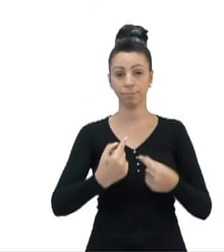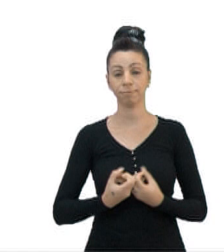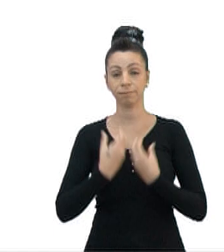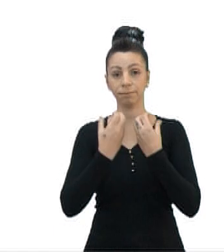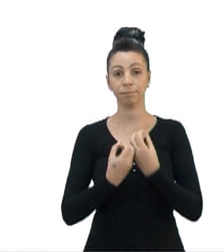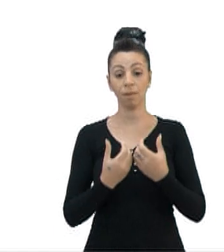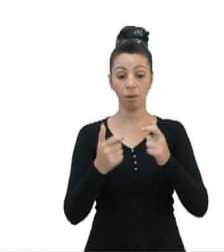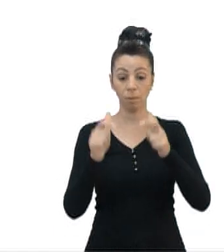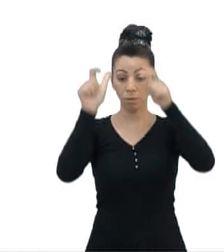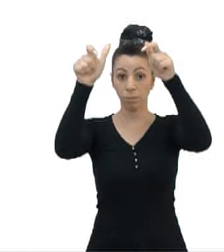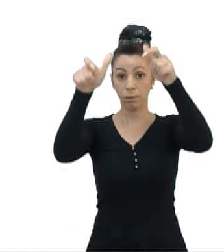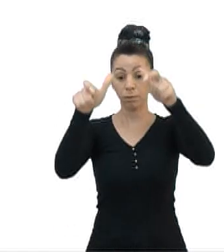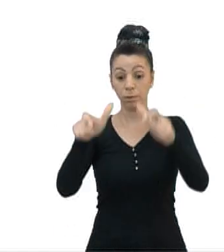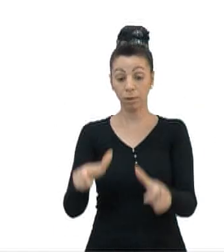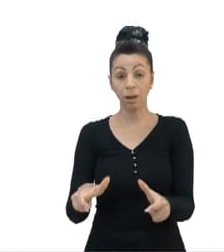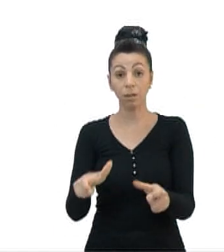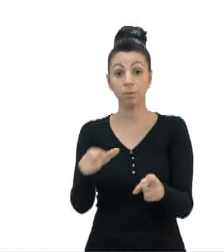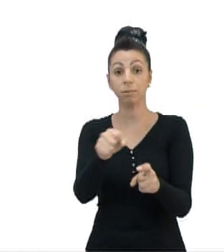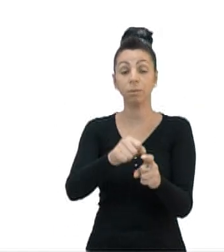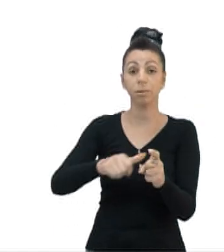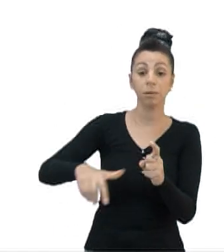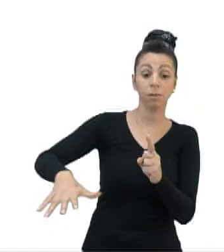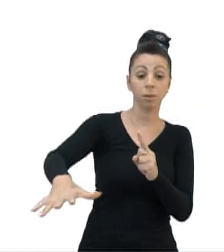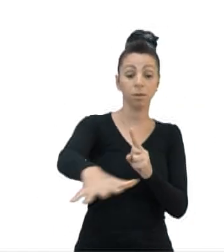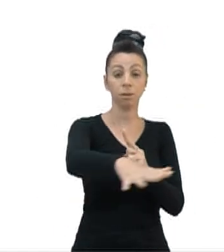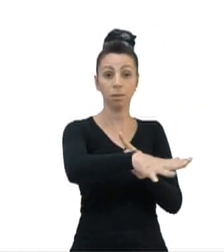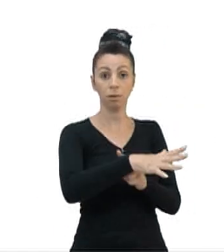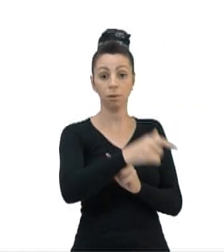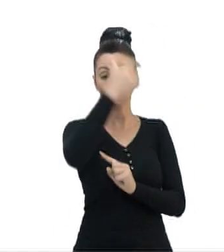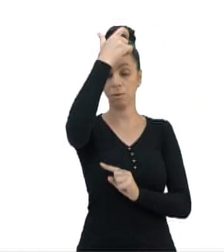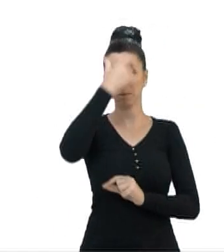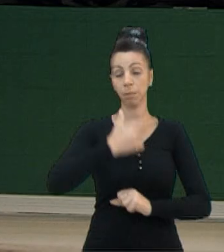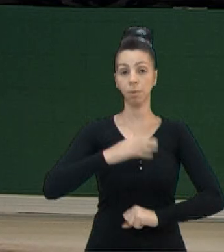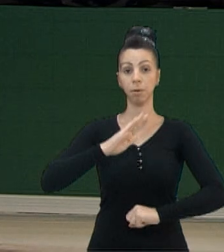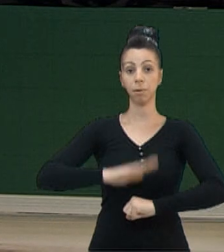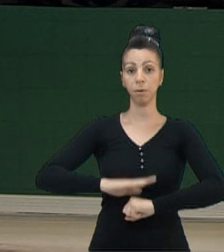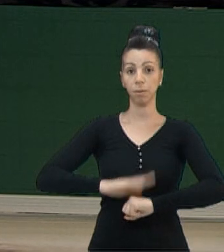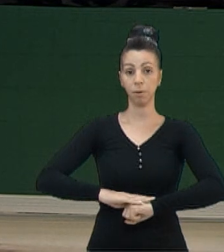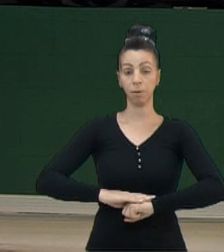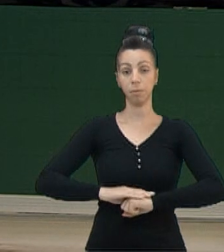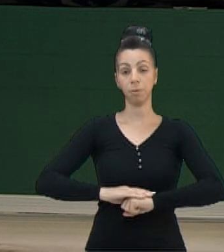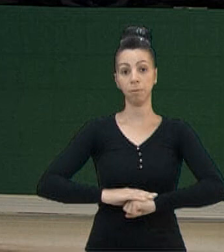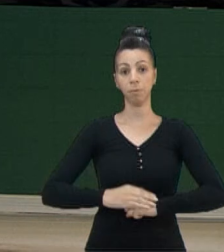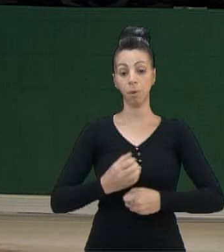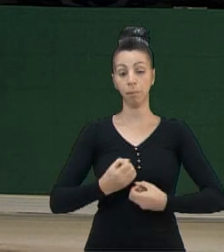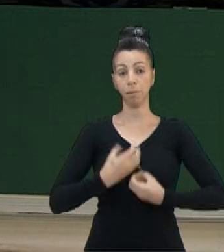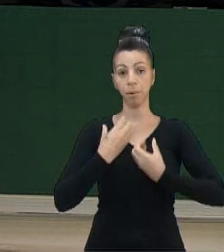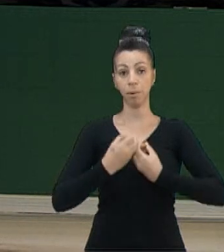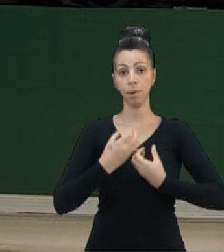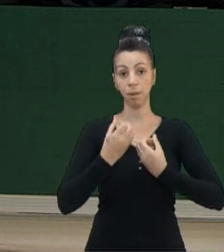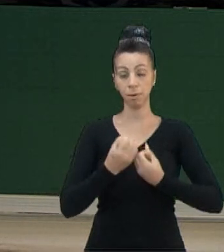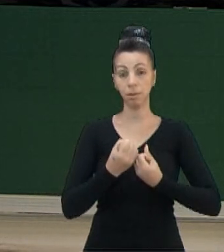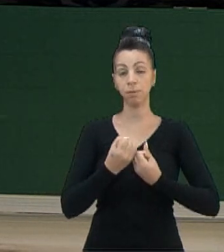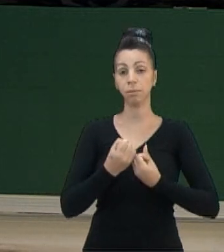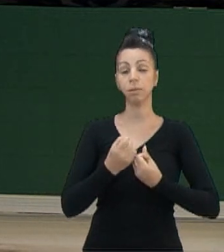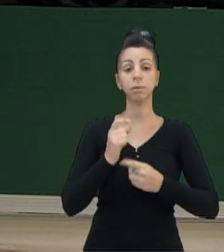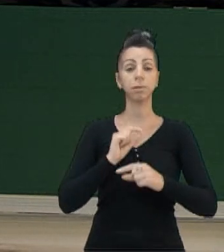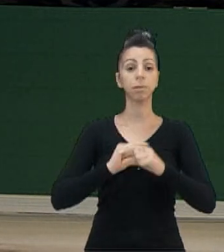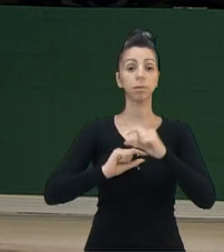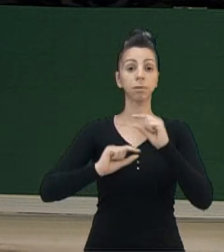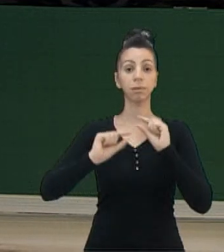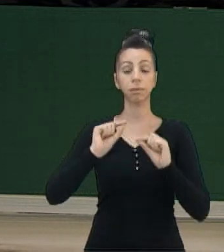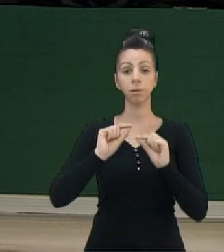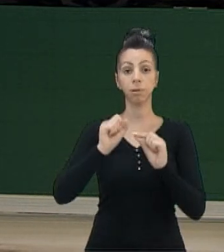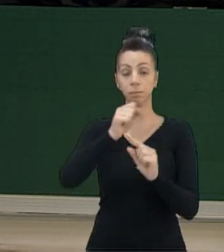lugar social, um lugar em que o eu lírico, o poeta, a partir do seu eu lírico, ele trabalha com